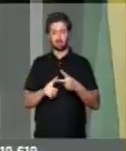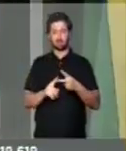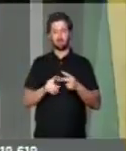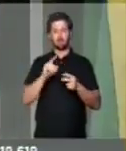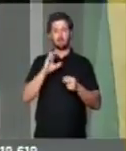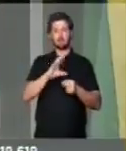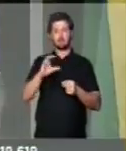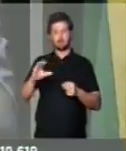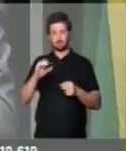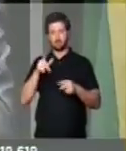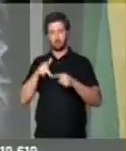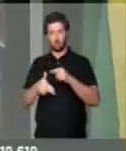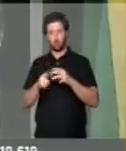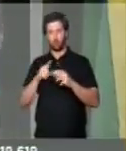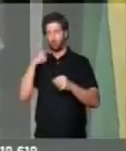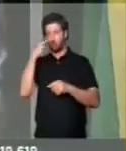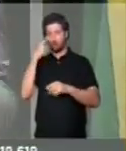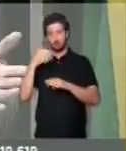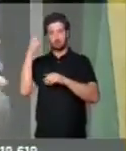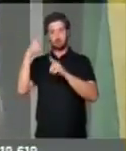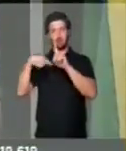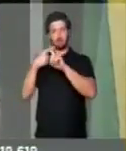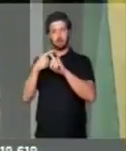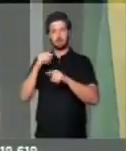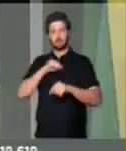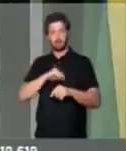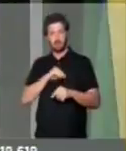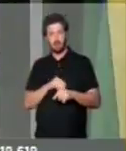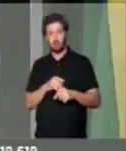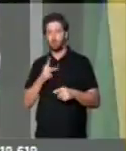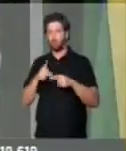CC, cortar horas extras, e mesmo assim...